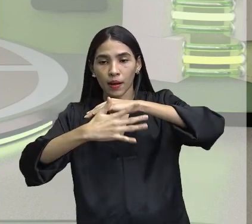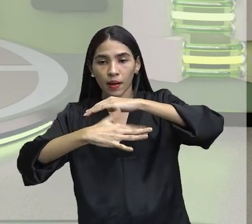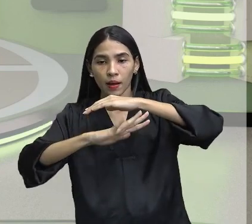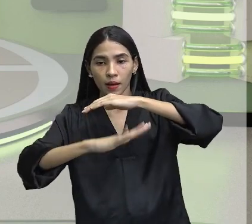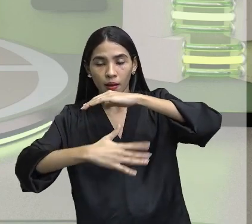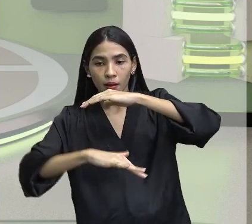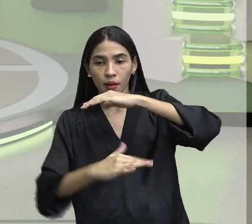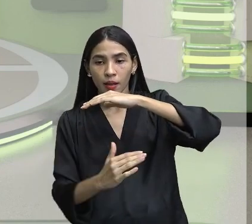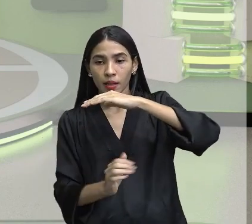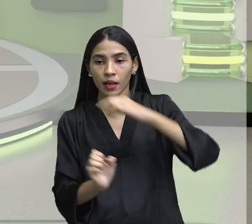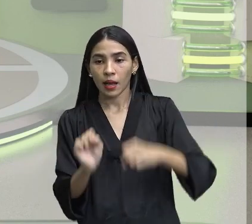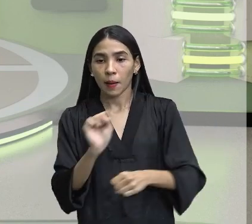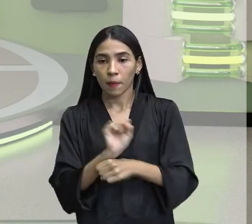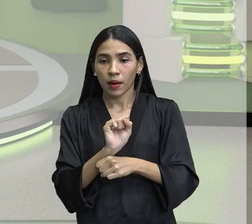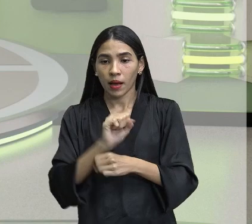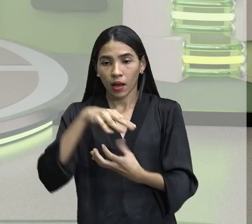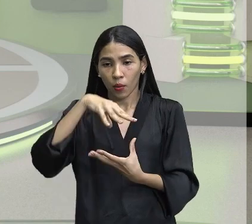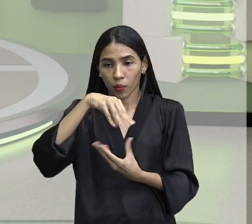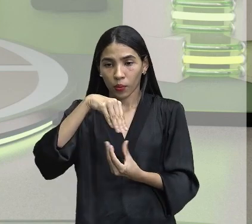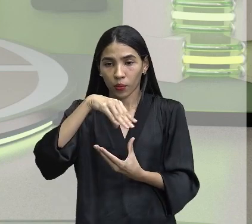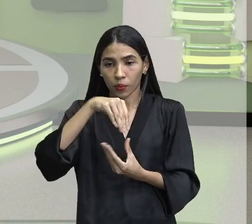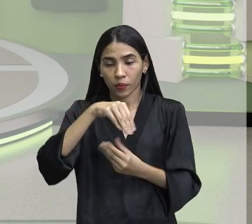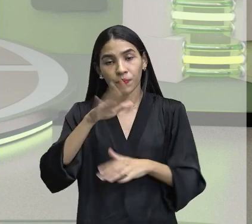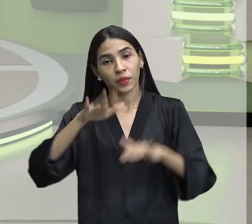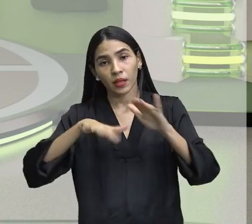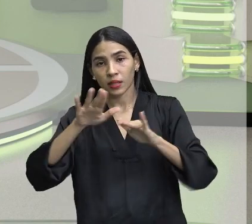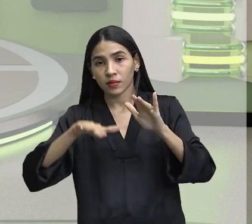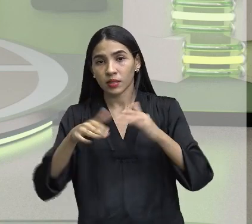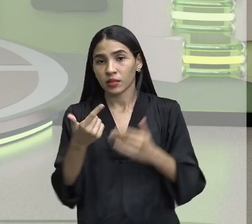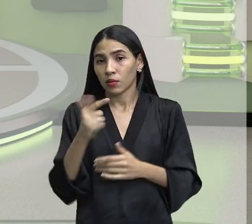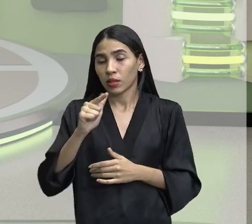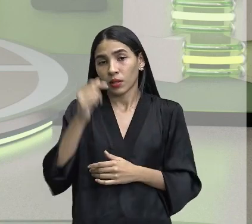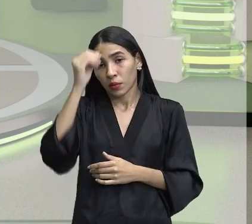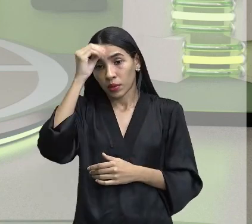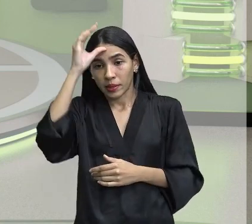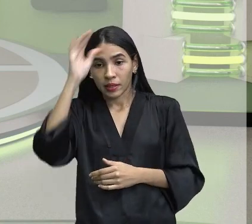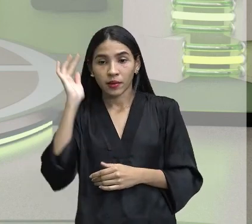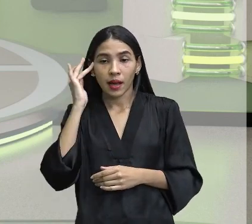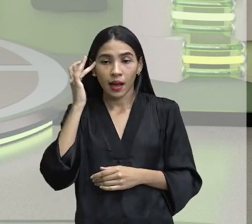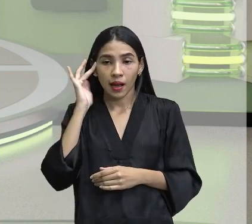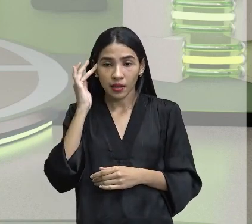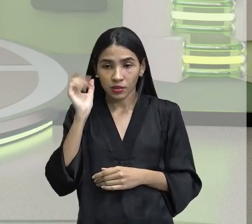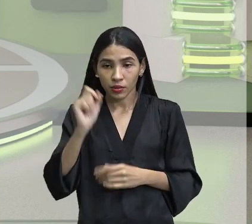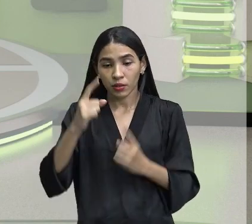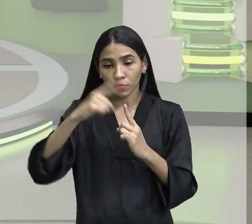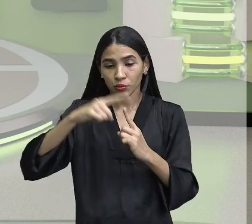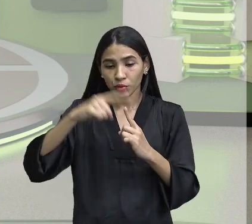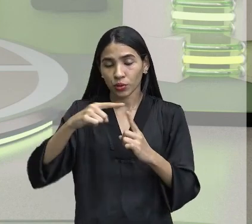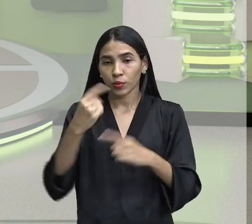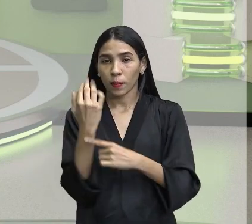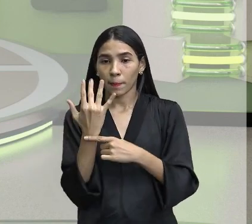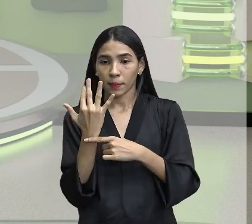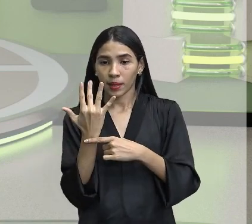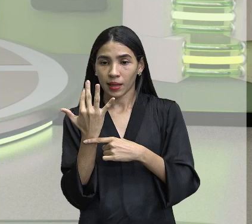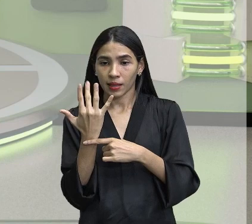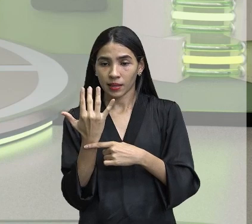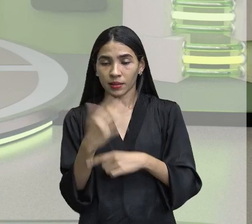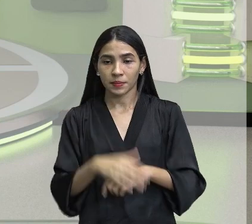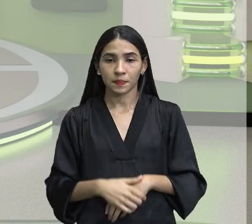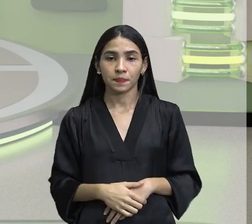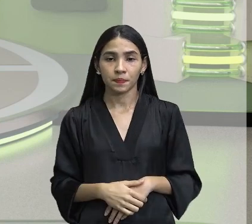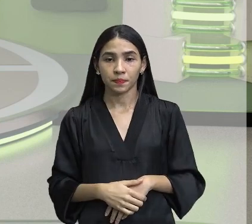lago, e algumas vezes, para quem não tem muito conhecimento, acha que é um tipo de planta, pelo aspecto